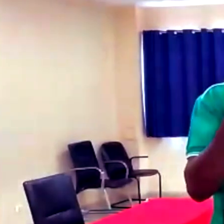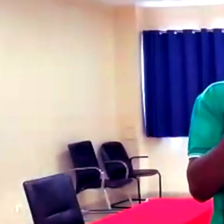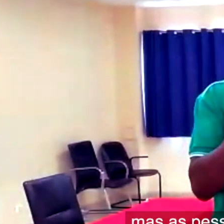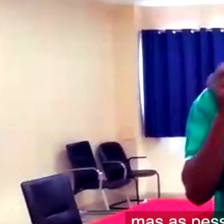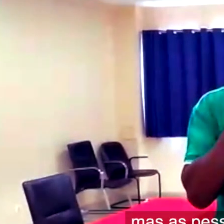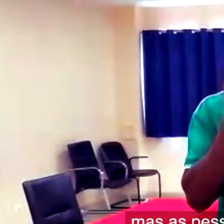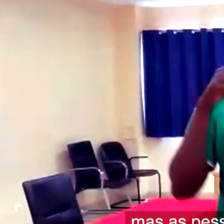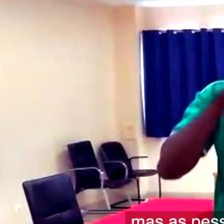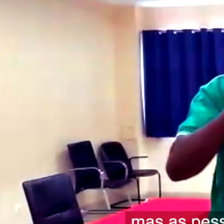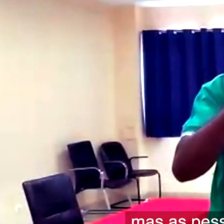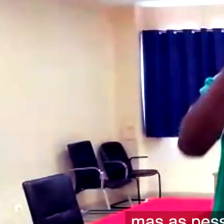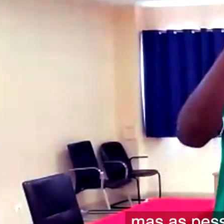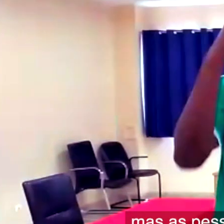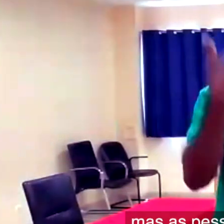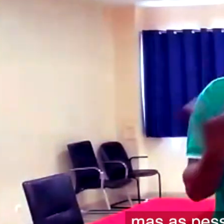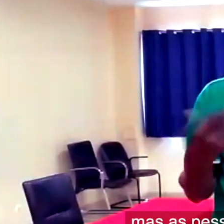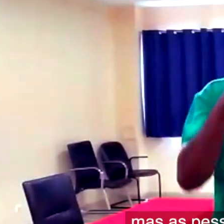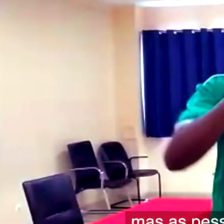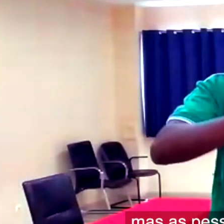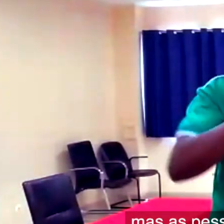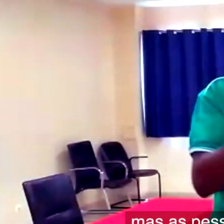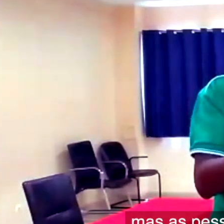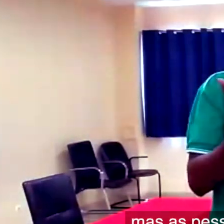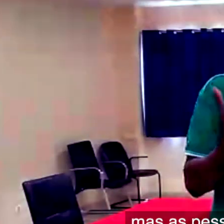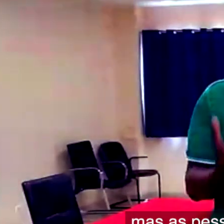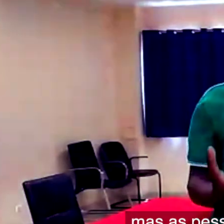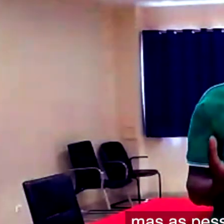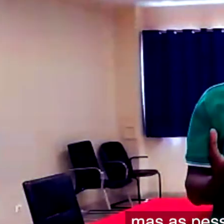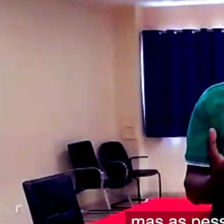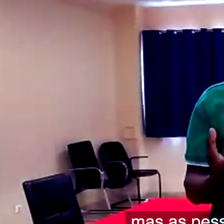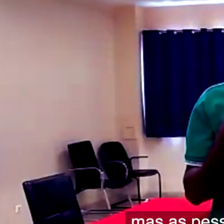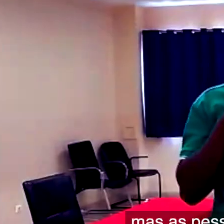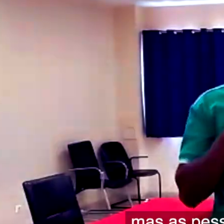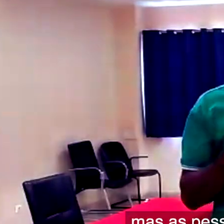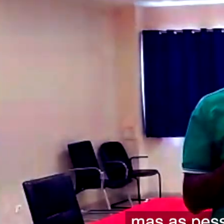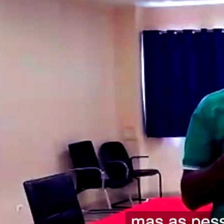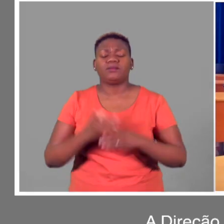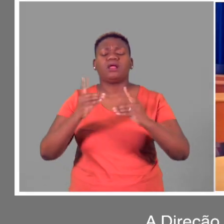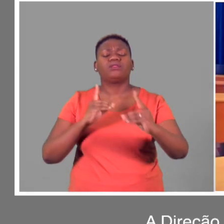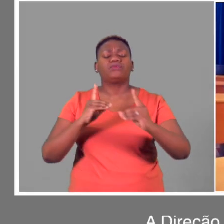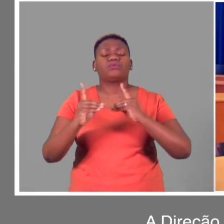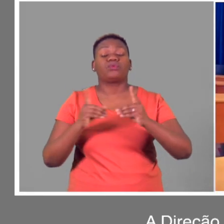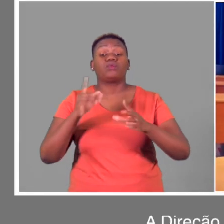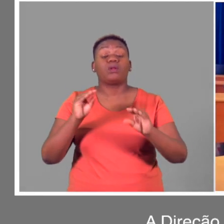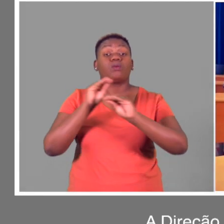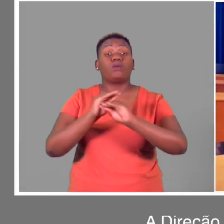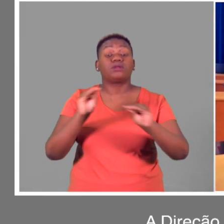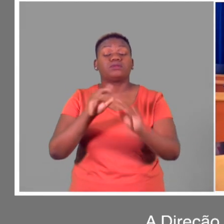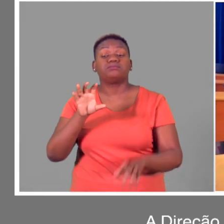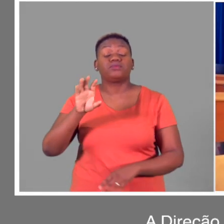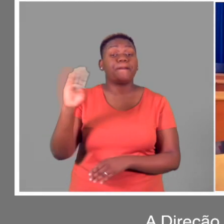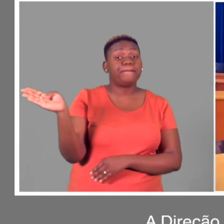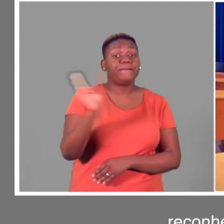locais. Mas as pessoas surdas não podem ter acesso, porque não têm intérprete de línguas sinais. A Direção Provincial de